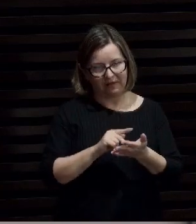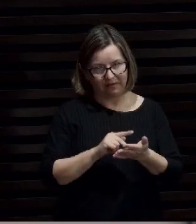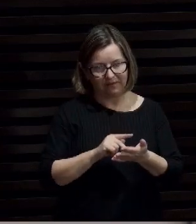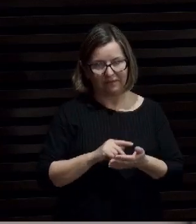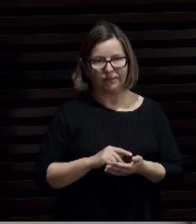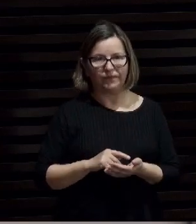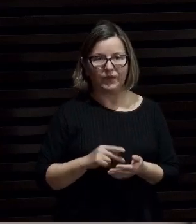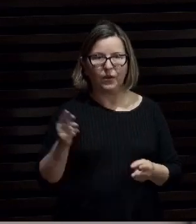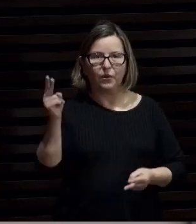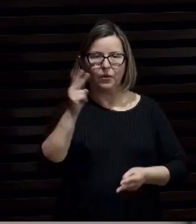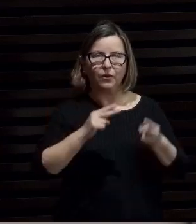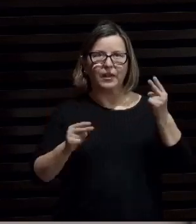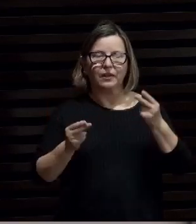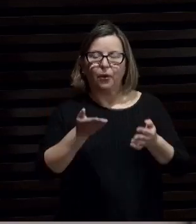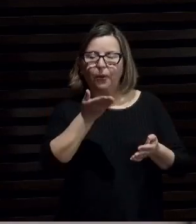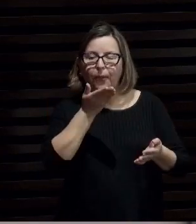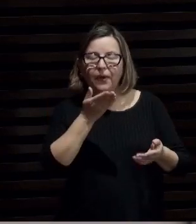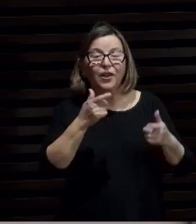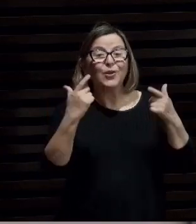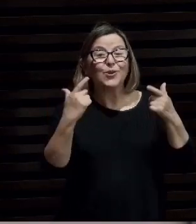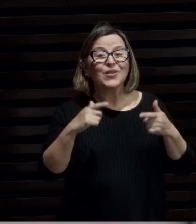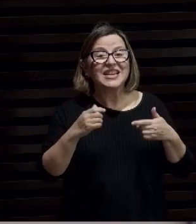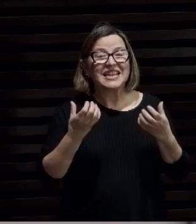O vento assopra onde quer,